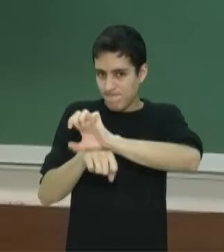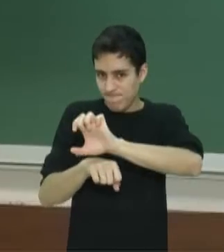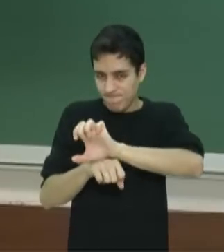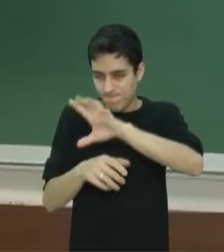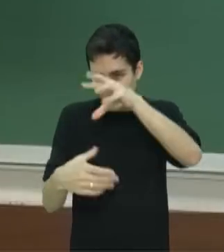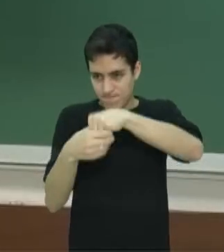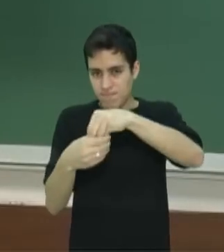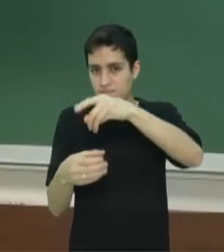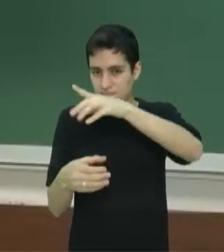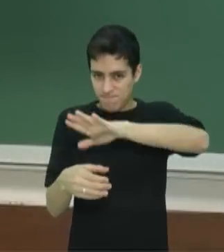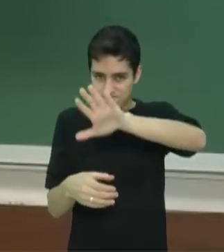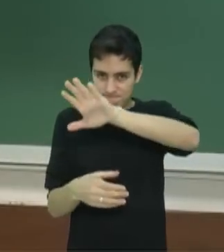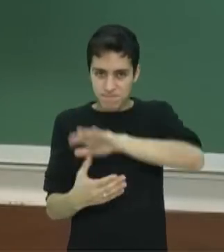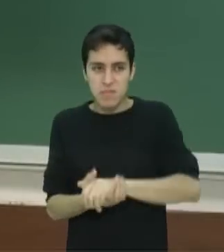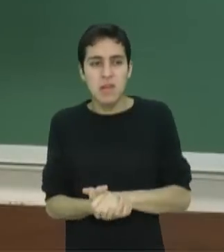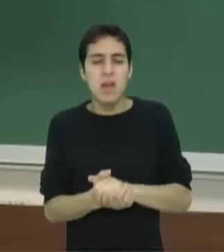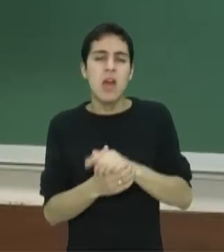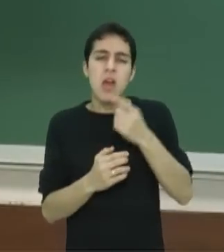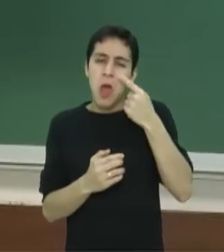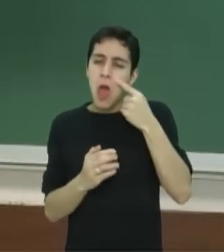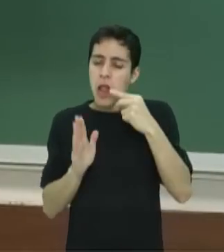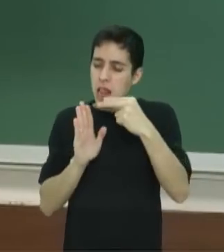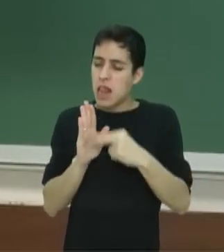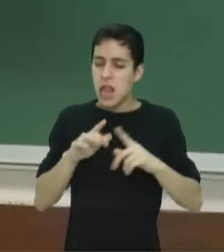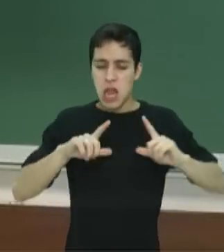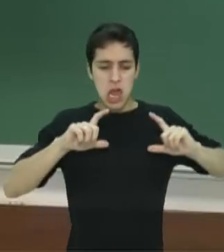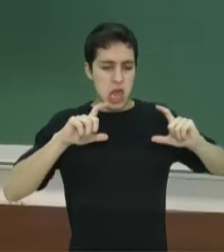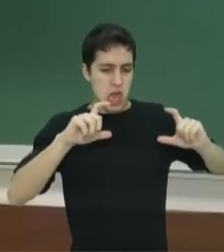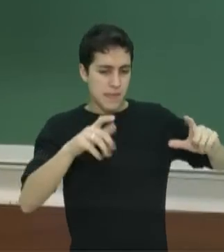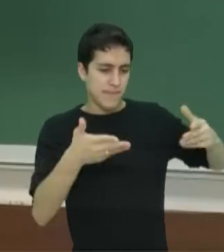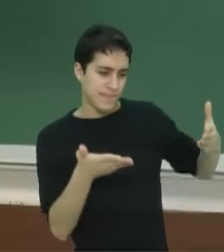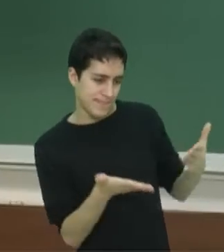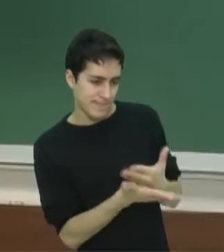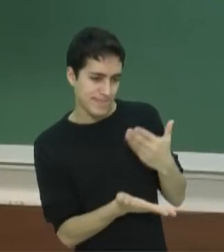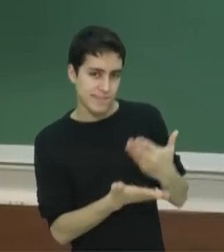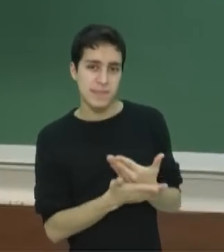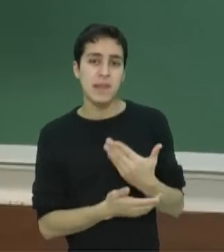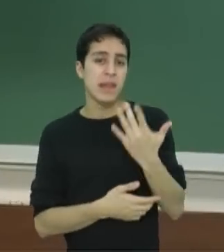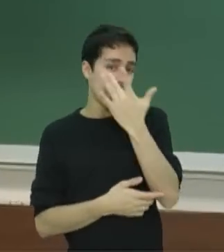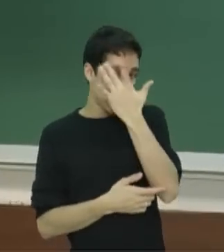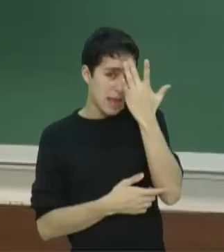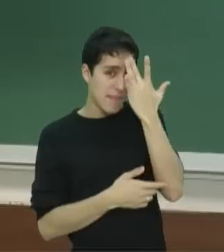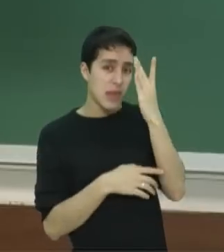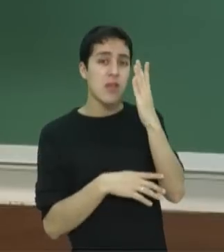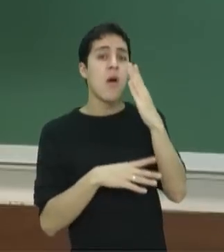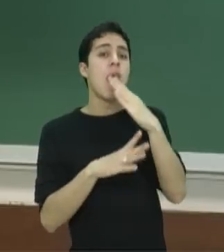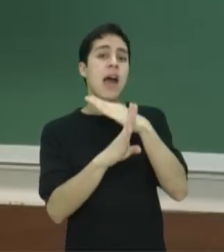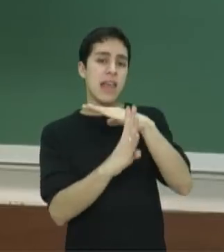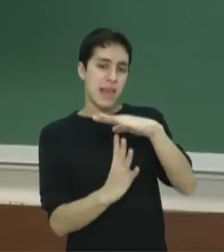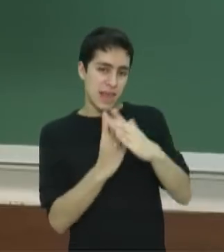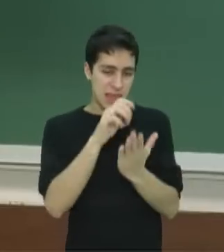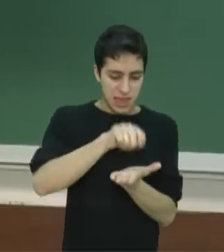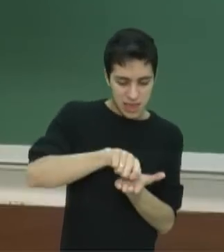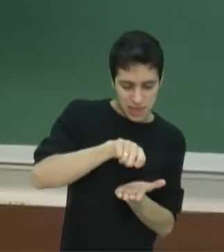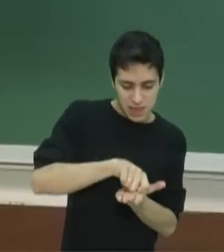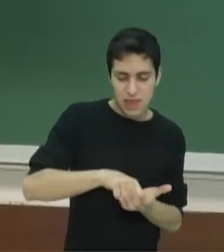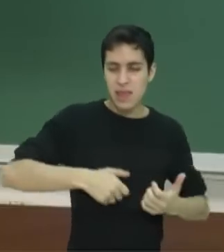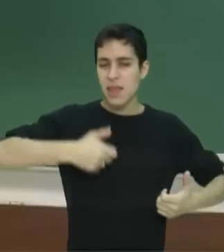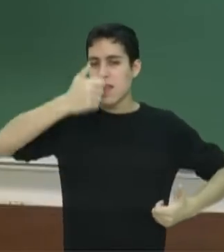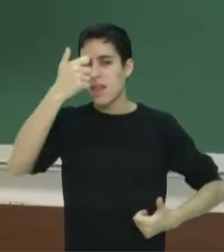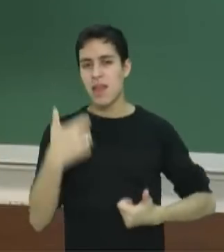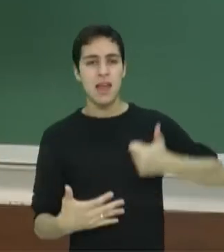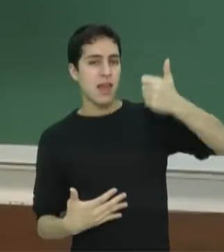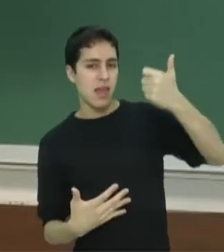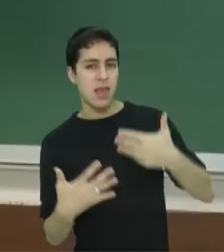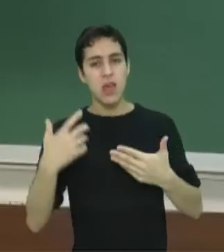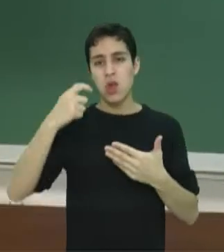trecho desse livro, né, um trecho que esse imigrante que participou dessa revolta escreveu sobre